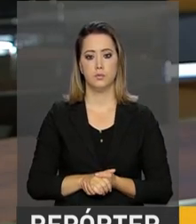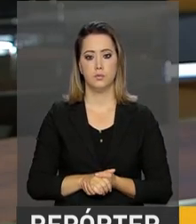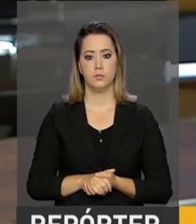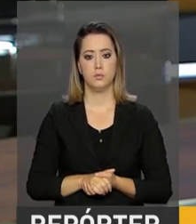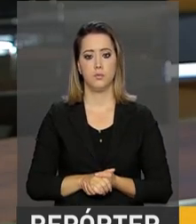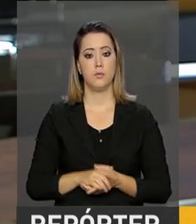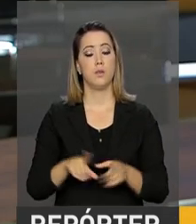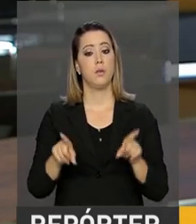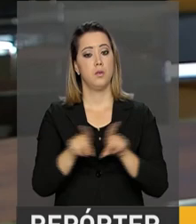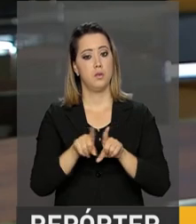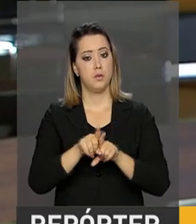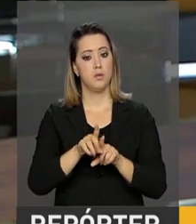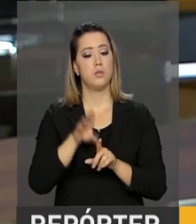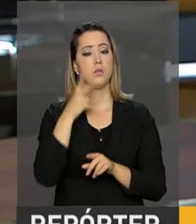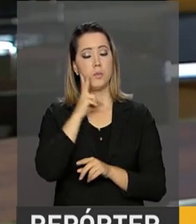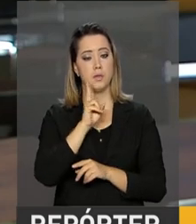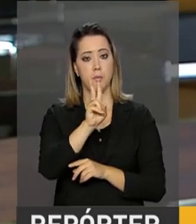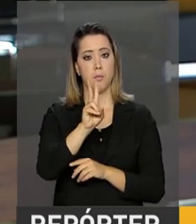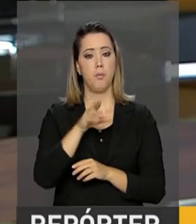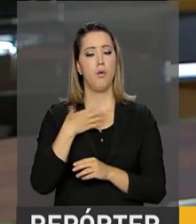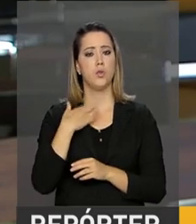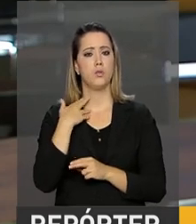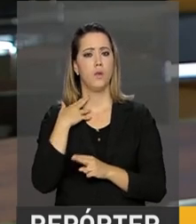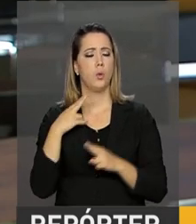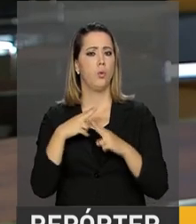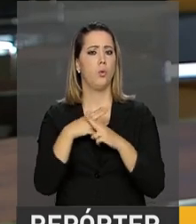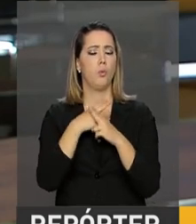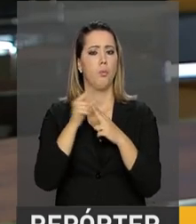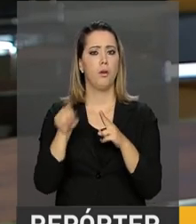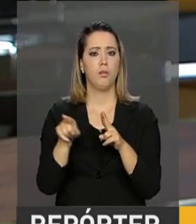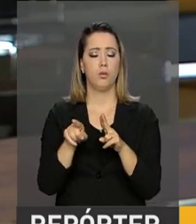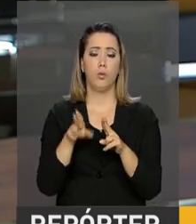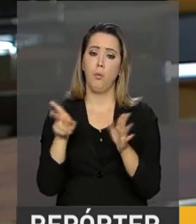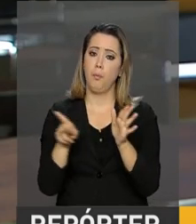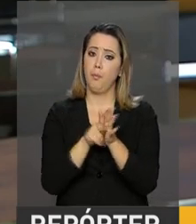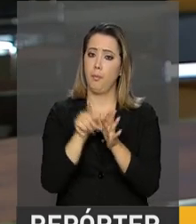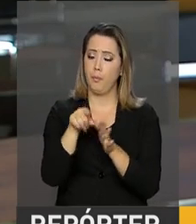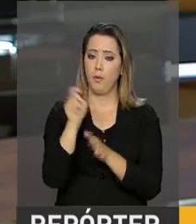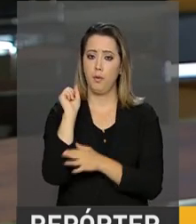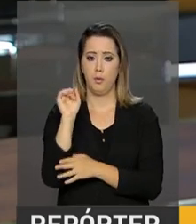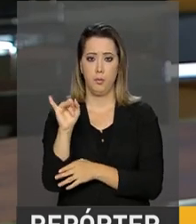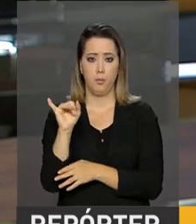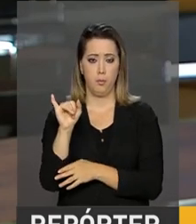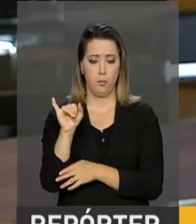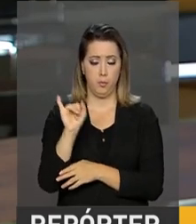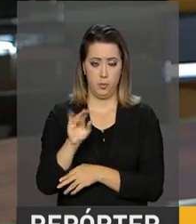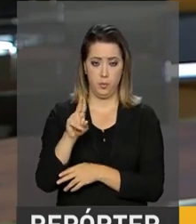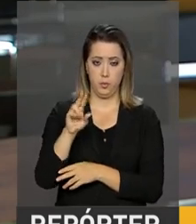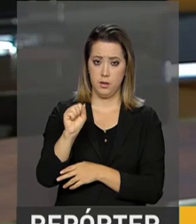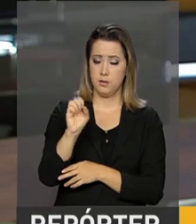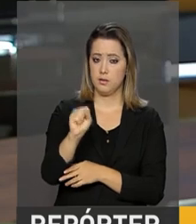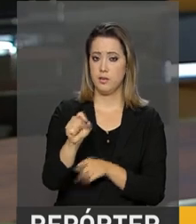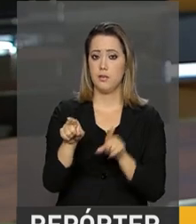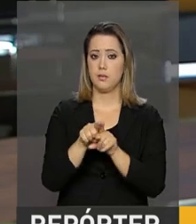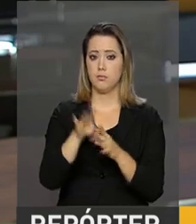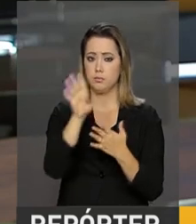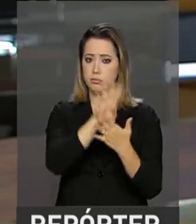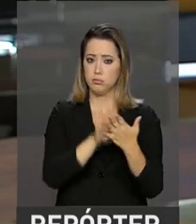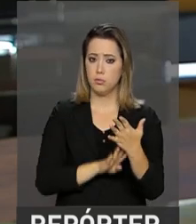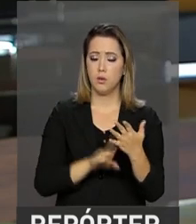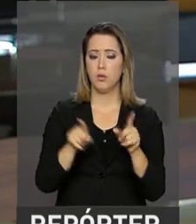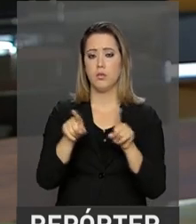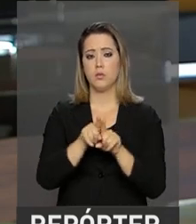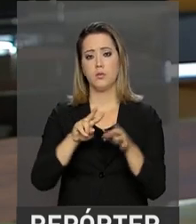www.previdencia.gov.br e nos terminais de autoatendimento da rede bancária juntamente com o extrato do pagament do benefício